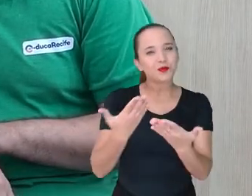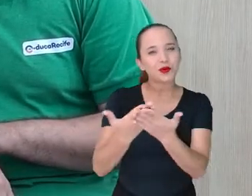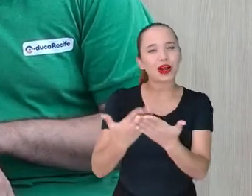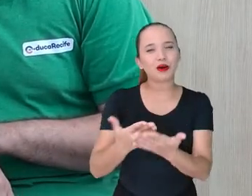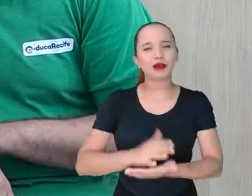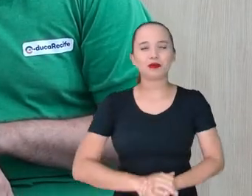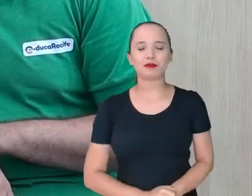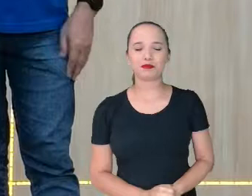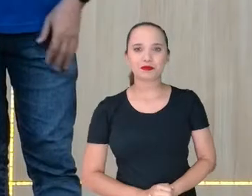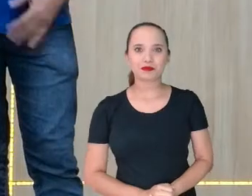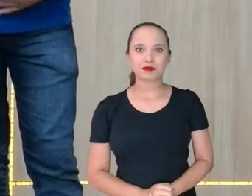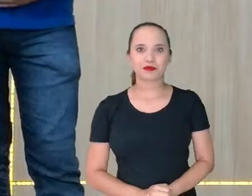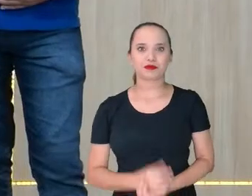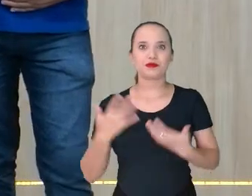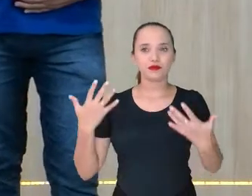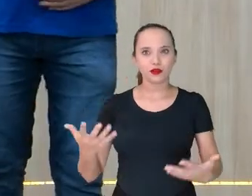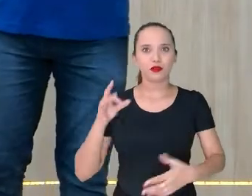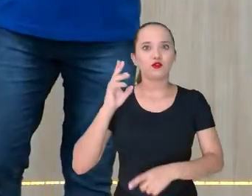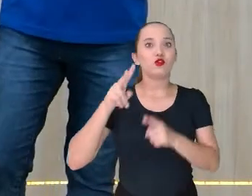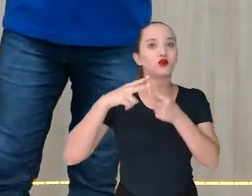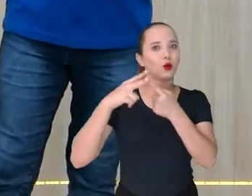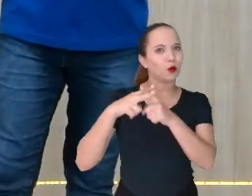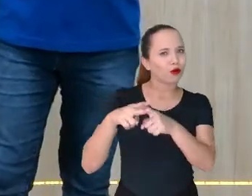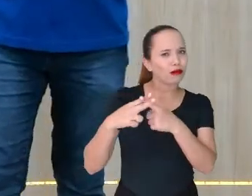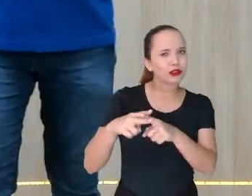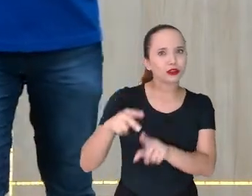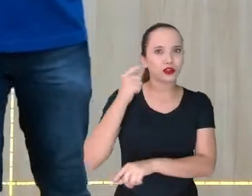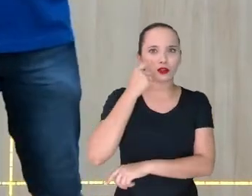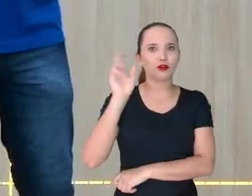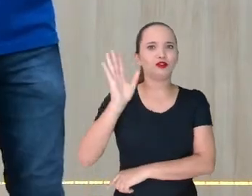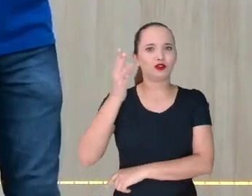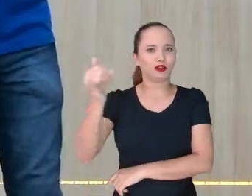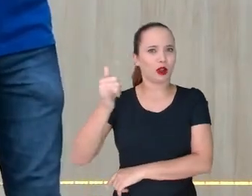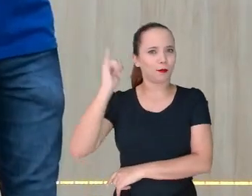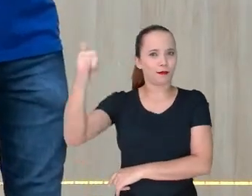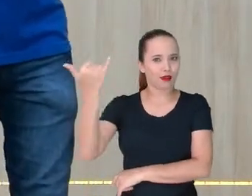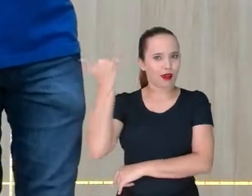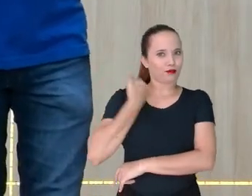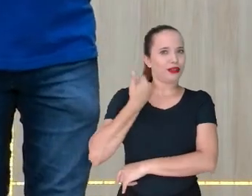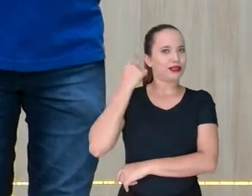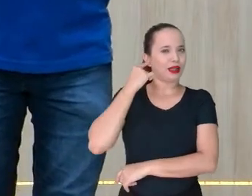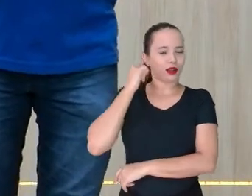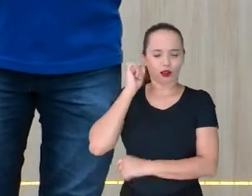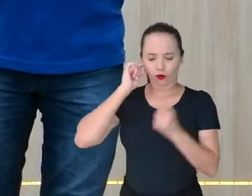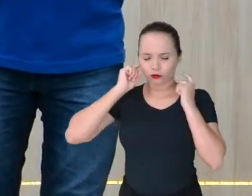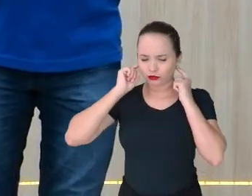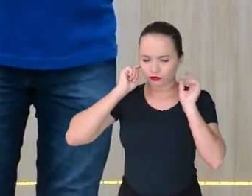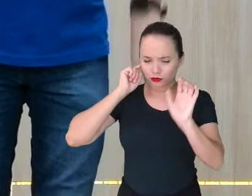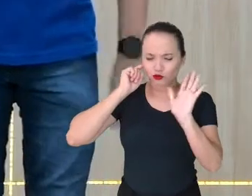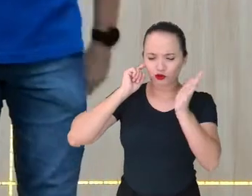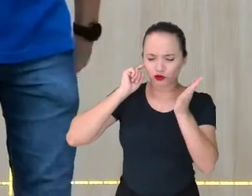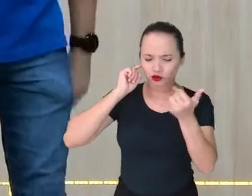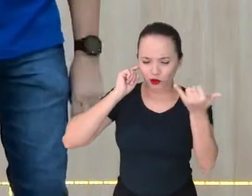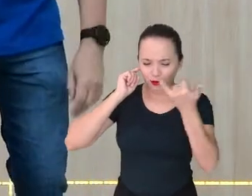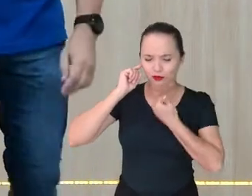estudos. Pronto, não só corrigindo aí, né, aqui no ponto, aqui a direção já vazou aqui no ponto, aqui é o 22.1.